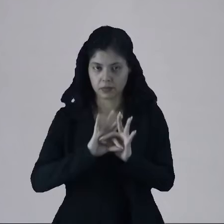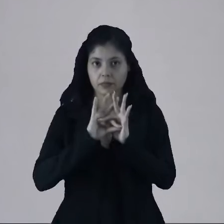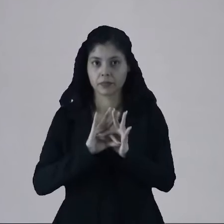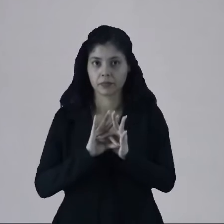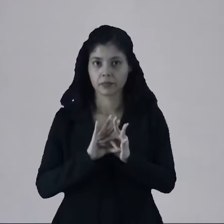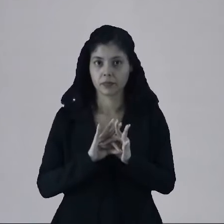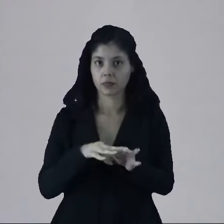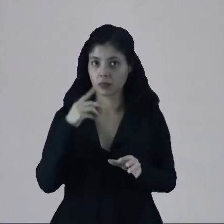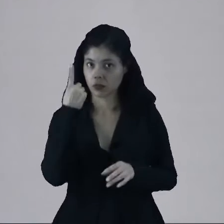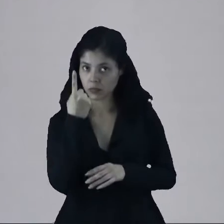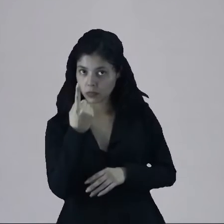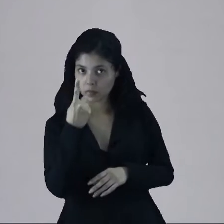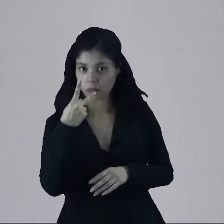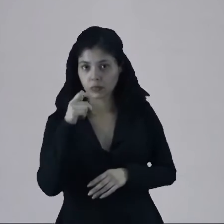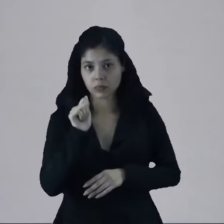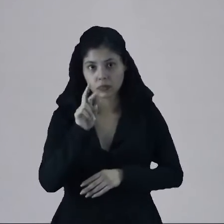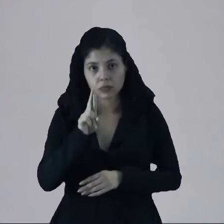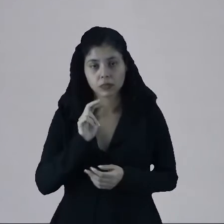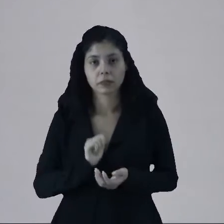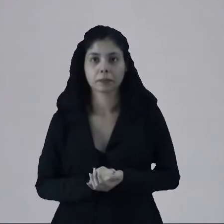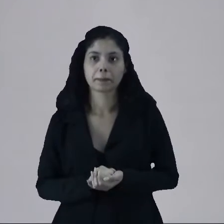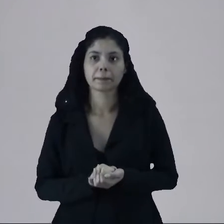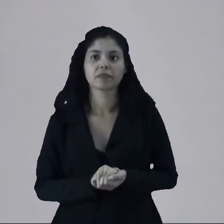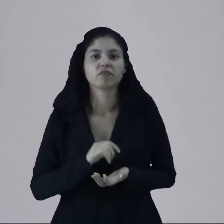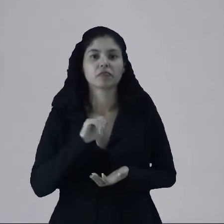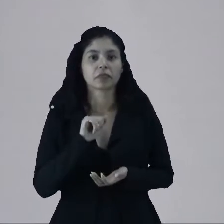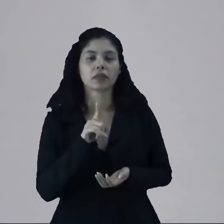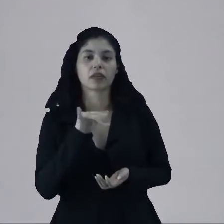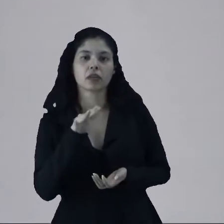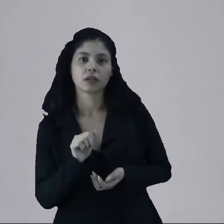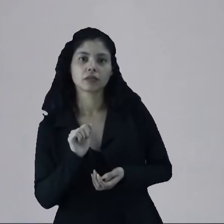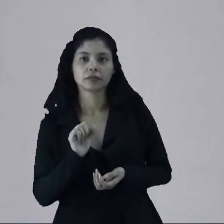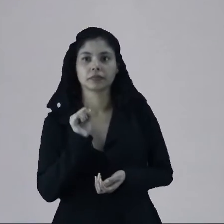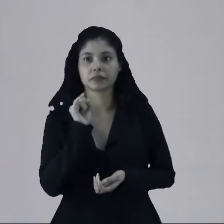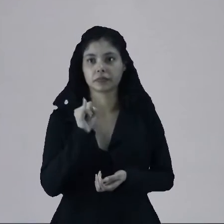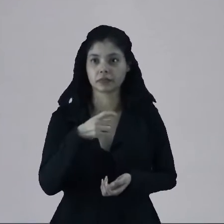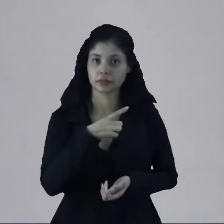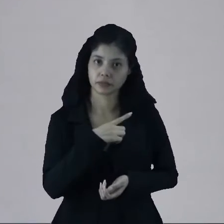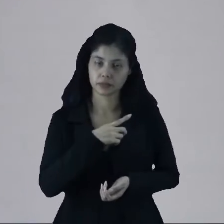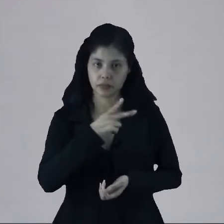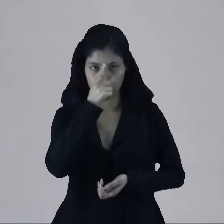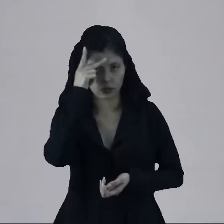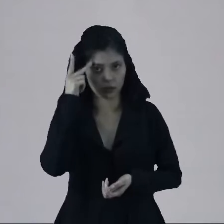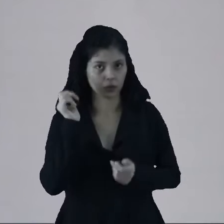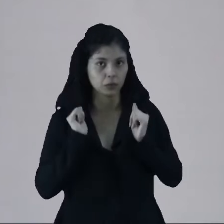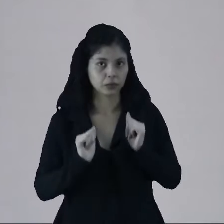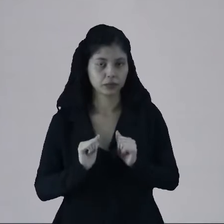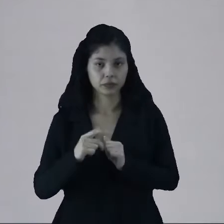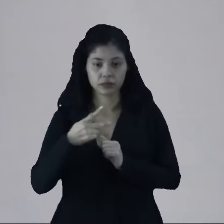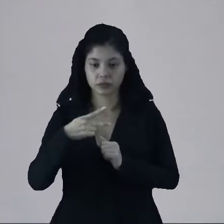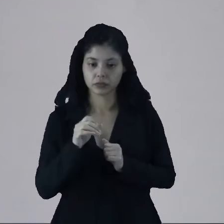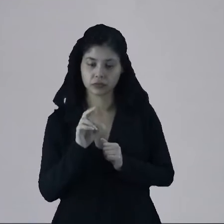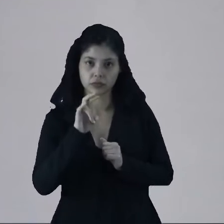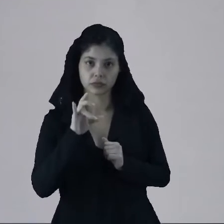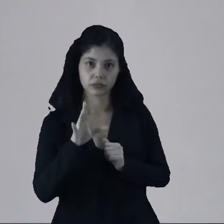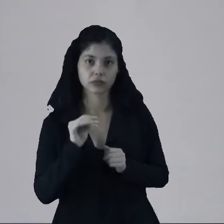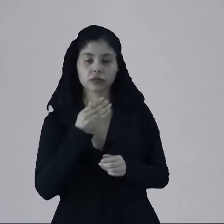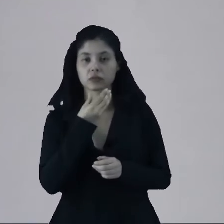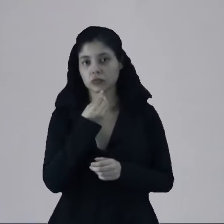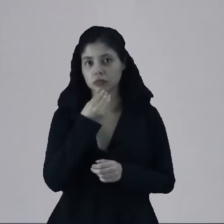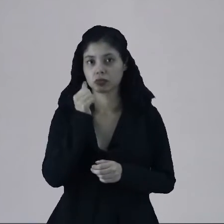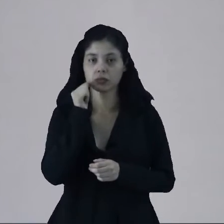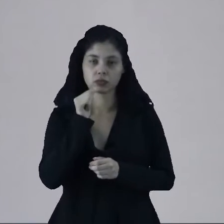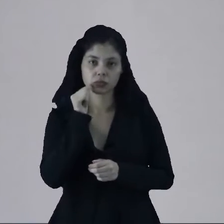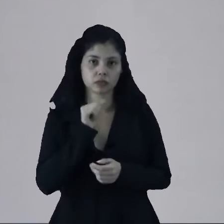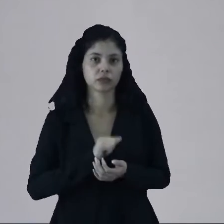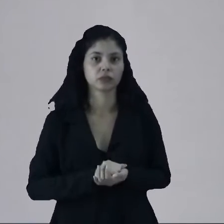um par de cromossomo, né, dos sexuais, e se eu tenho pessoas que podem portar tanto homem quanto